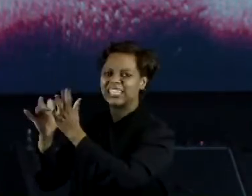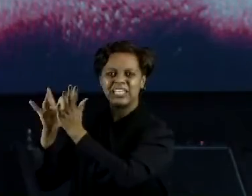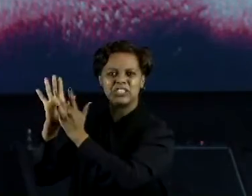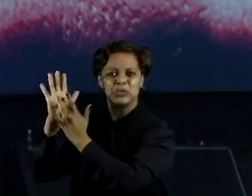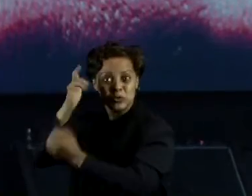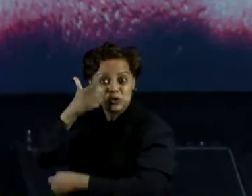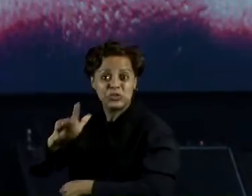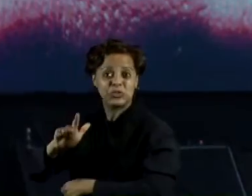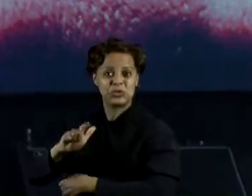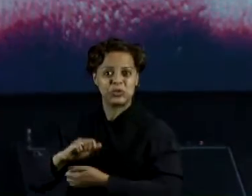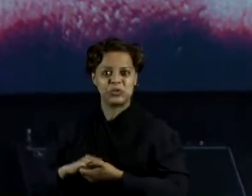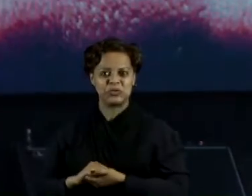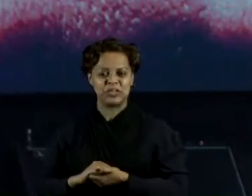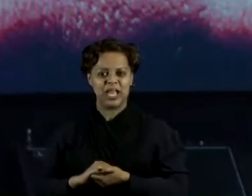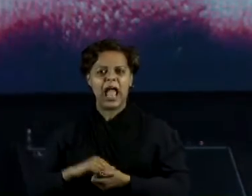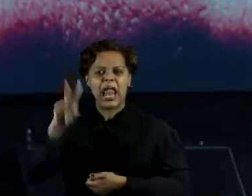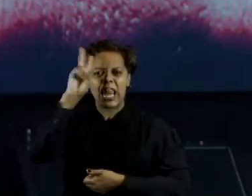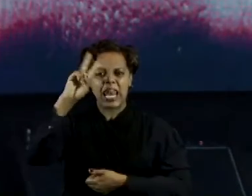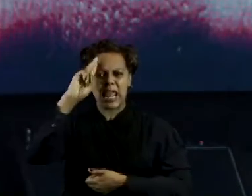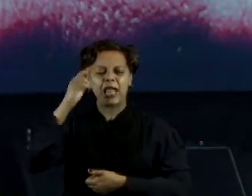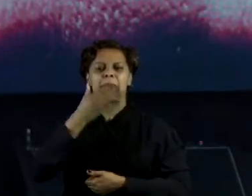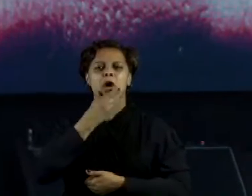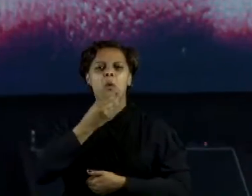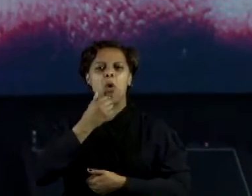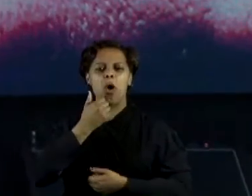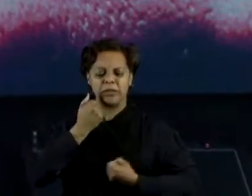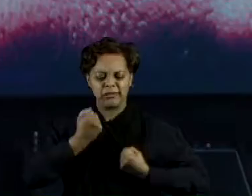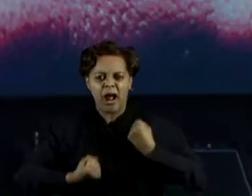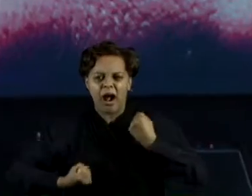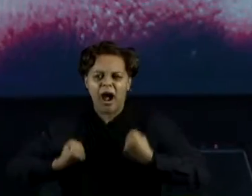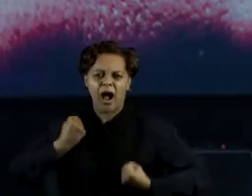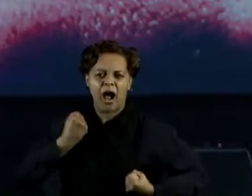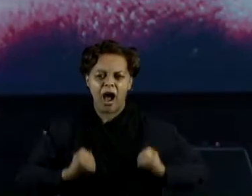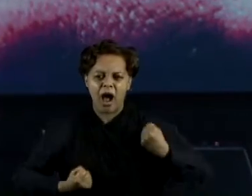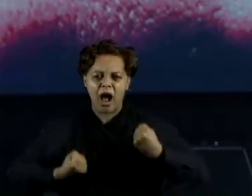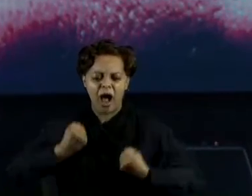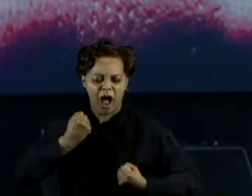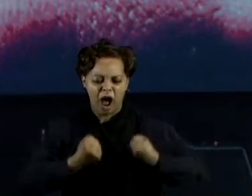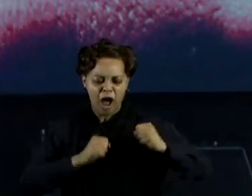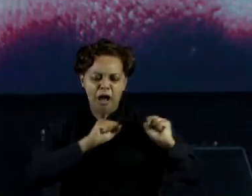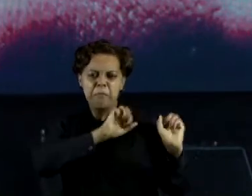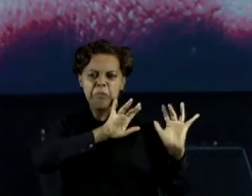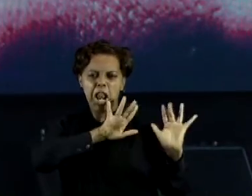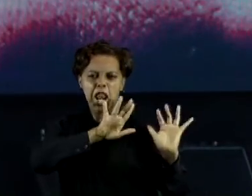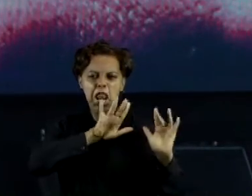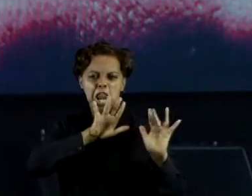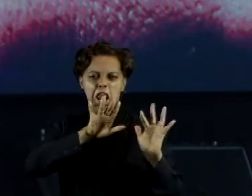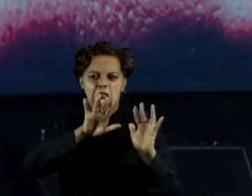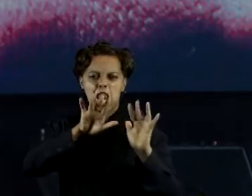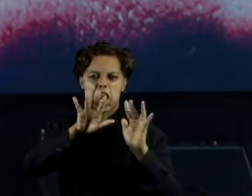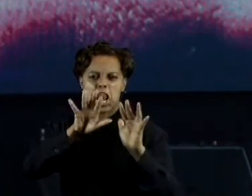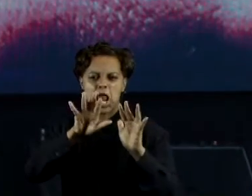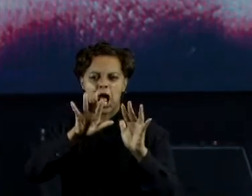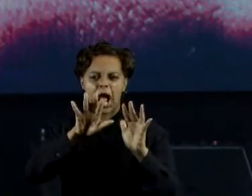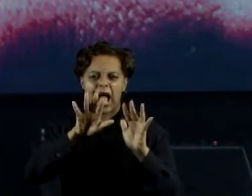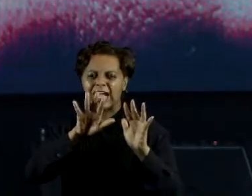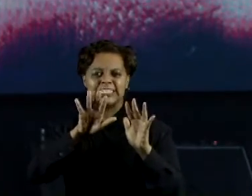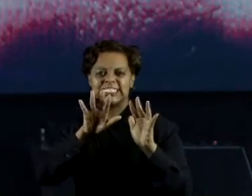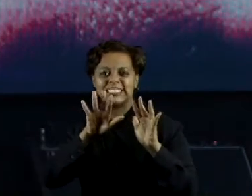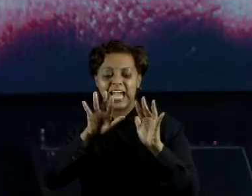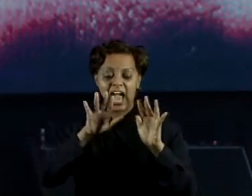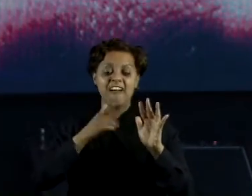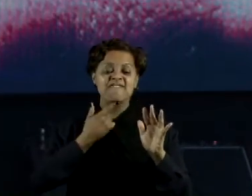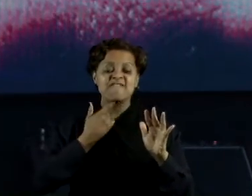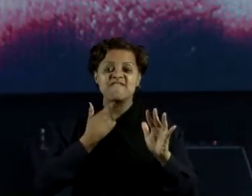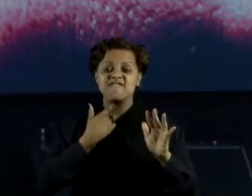Durante a corrida de um maratonista, a maior luta não é contra os outros, mas é contra si mesmo, é a vontade de